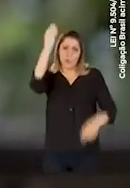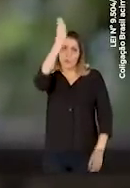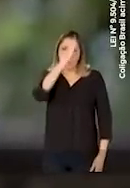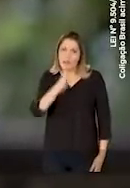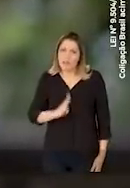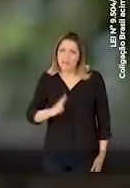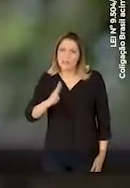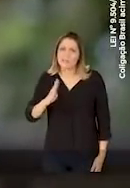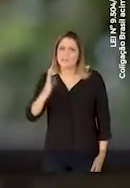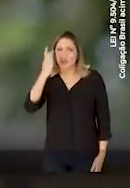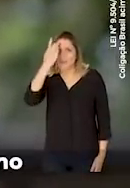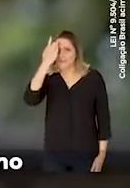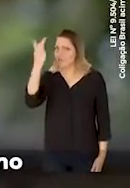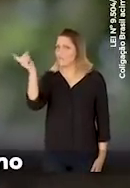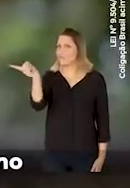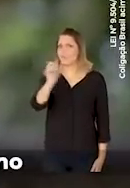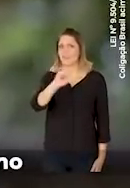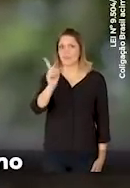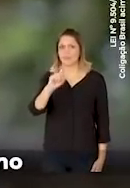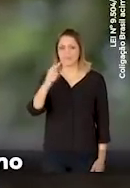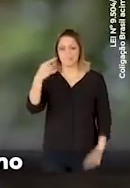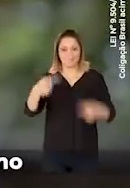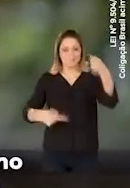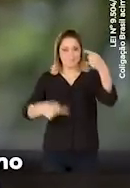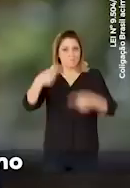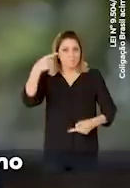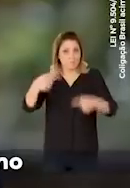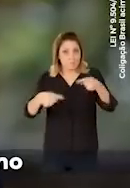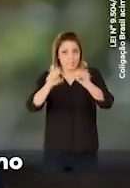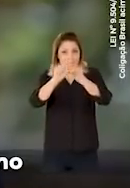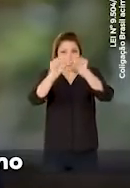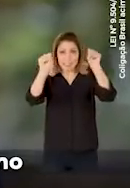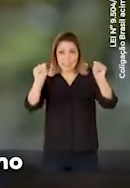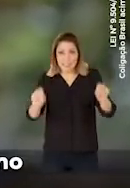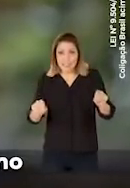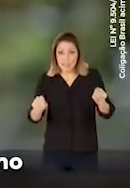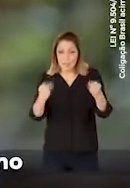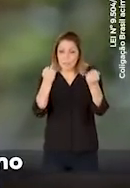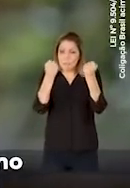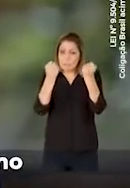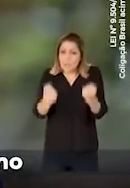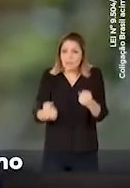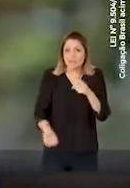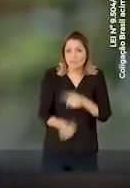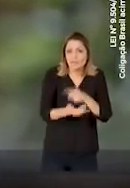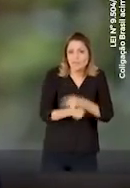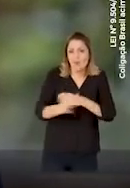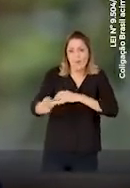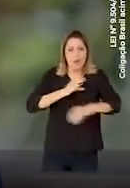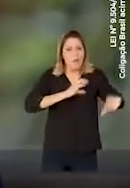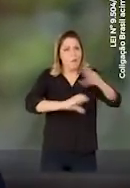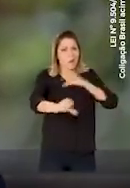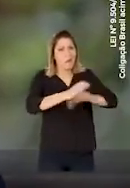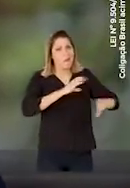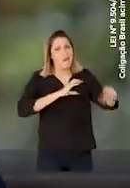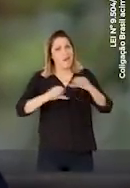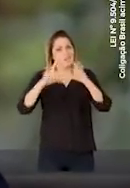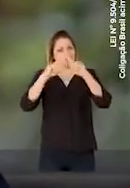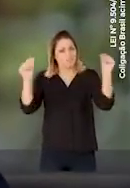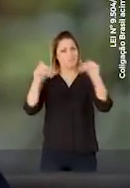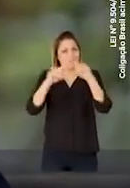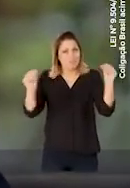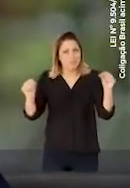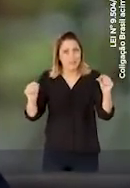um sistema? Como vencer uma máquina tão aferrada no terreno como essa máquina que existe em